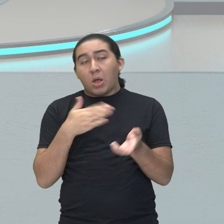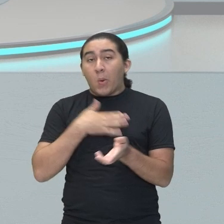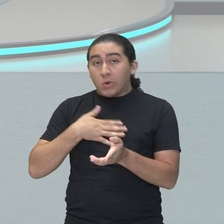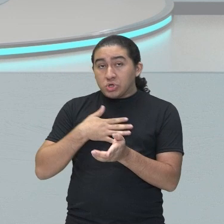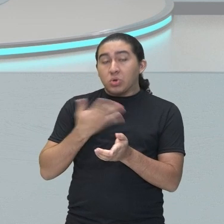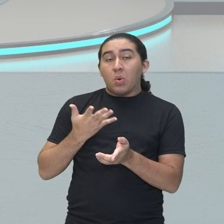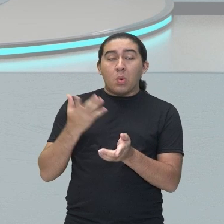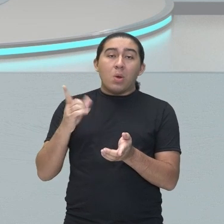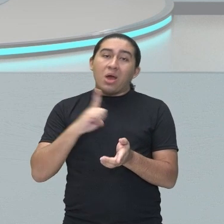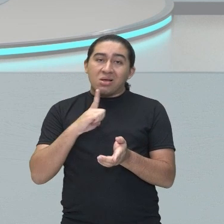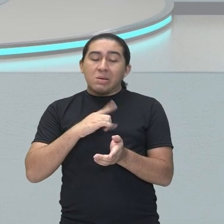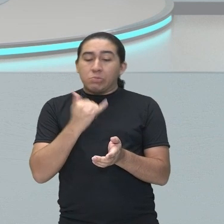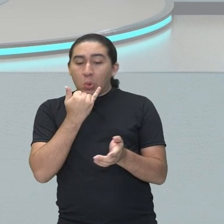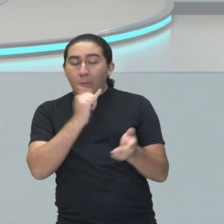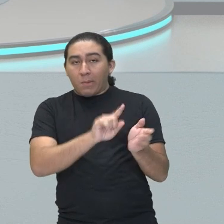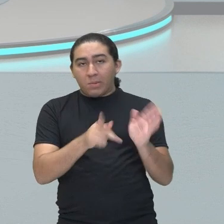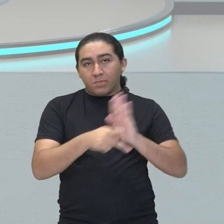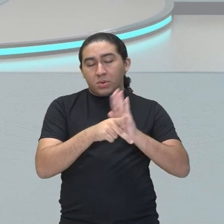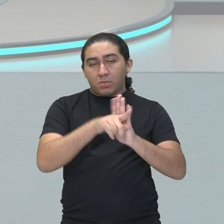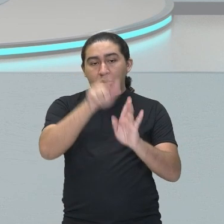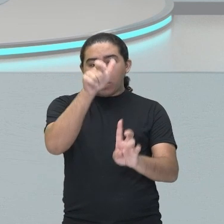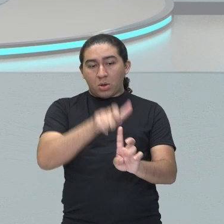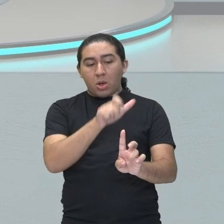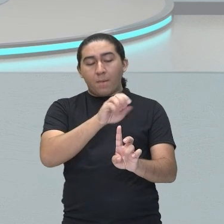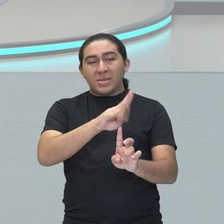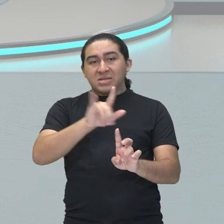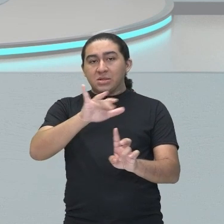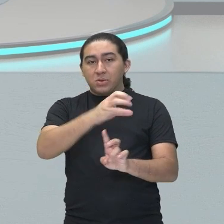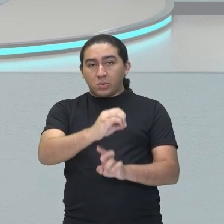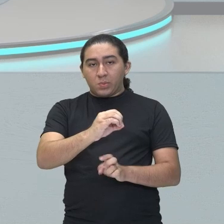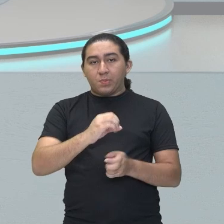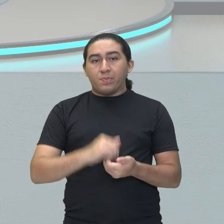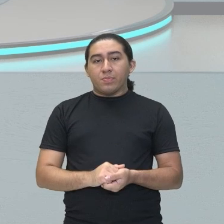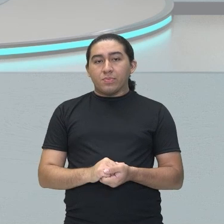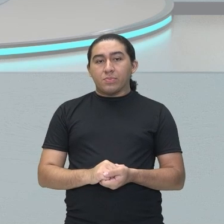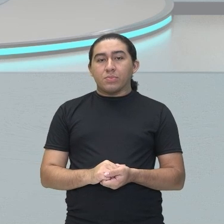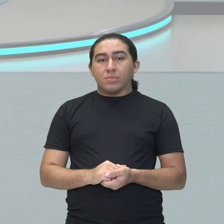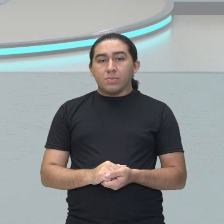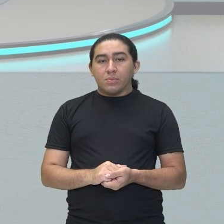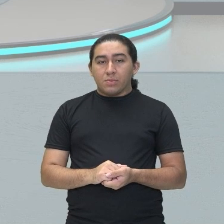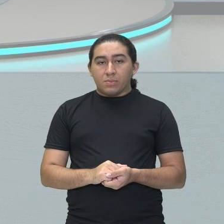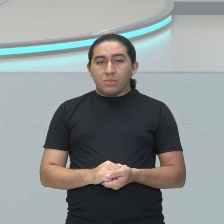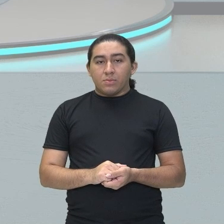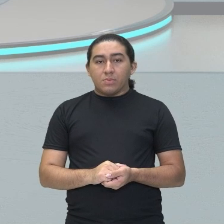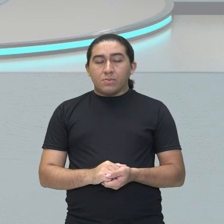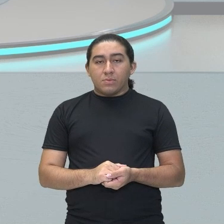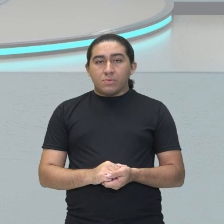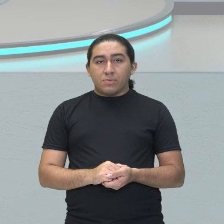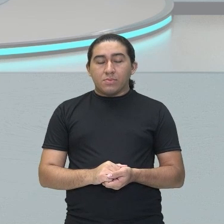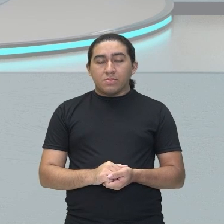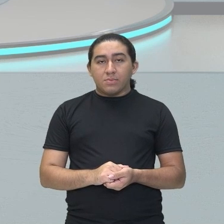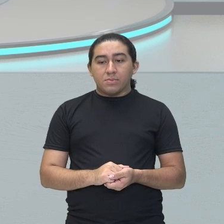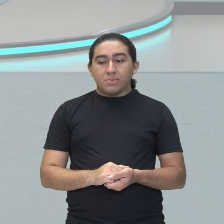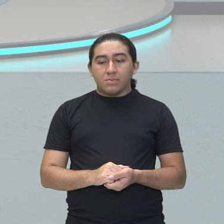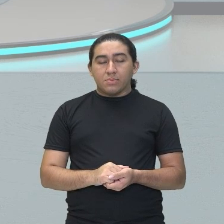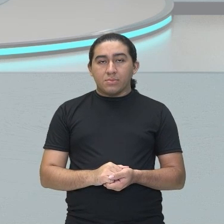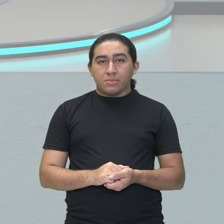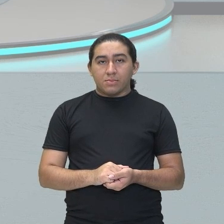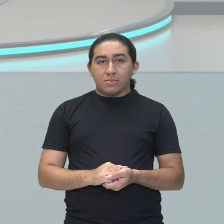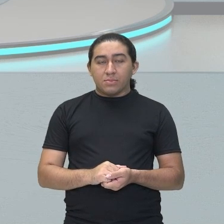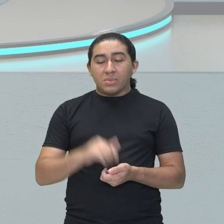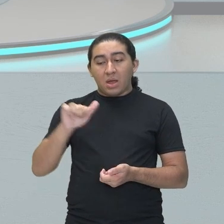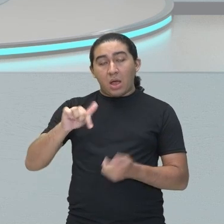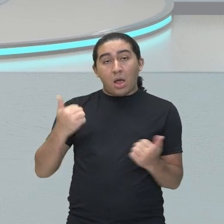Basílio da Gama, né? Com isso, mudou o rumo do processo e passou a ser favorecido por Pombal, que